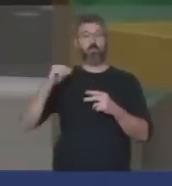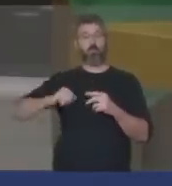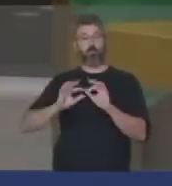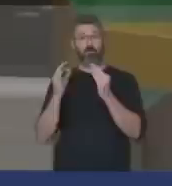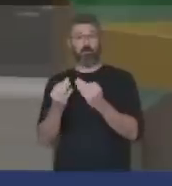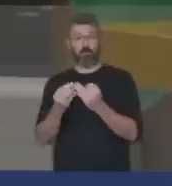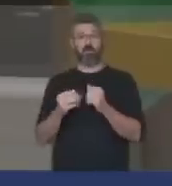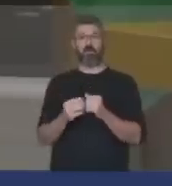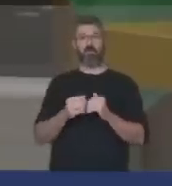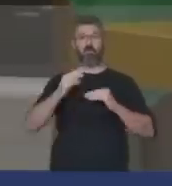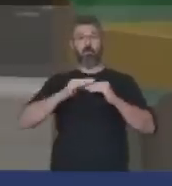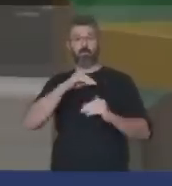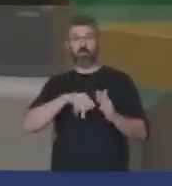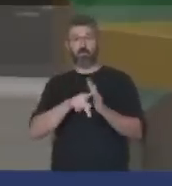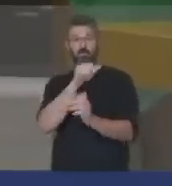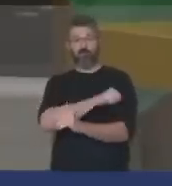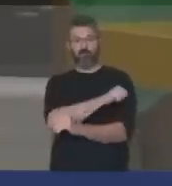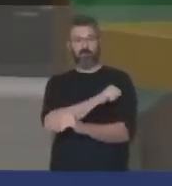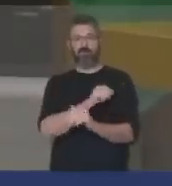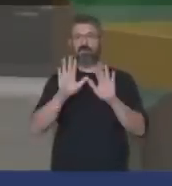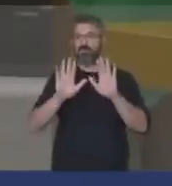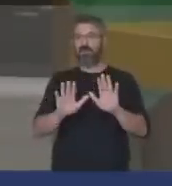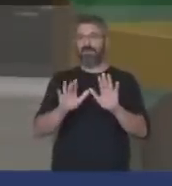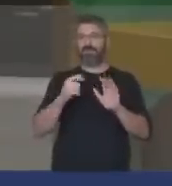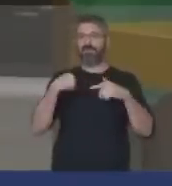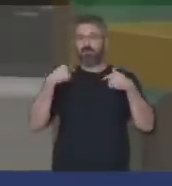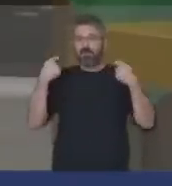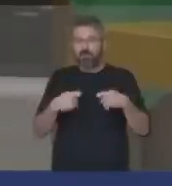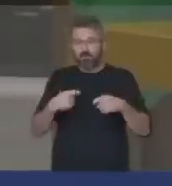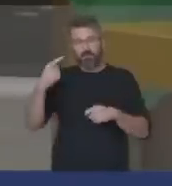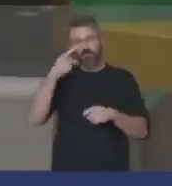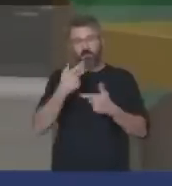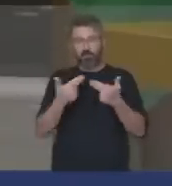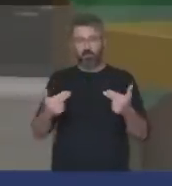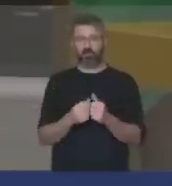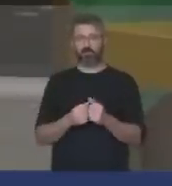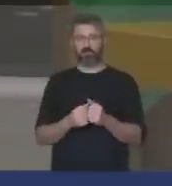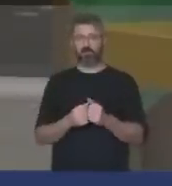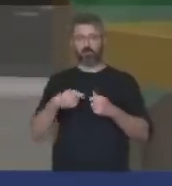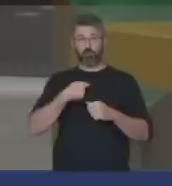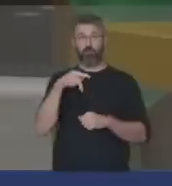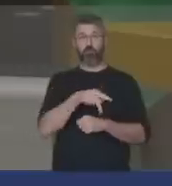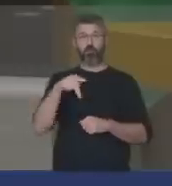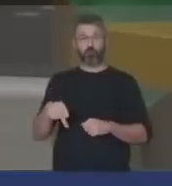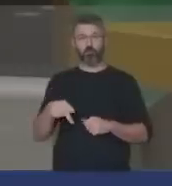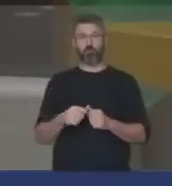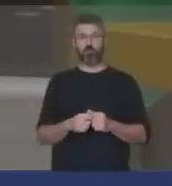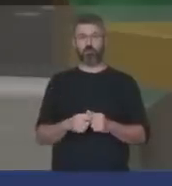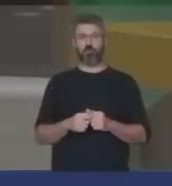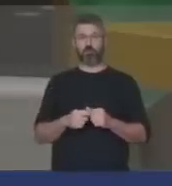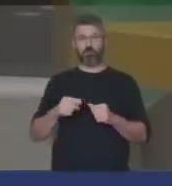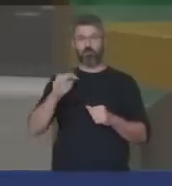Família, o piso da enfermagem. Mas eu não posso deixar aqui de fazer uma consideração, como educador e professor, a